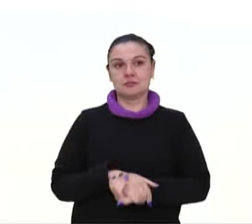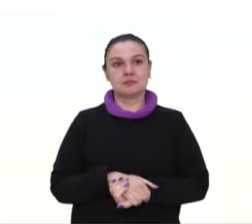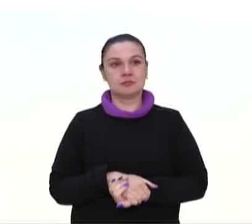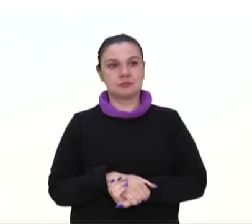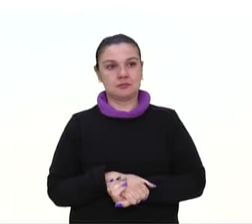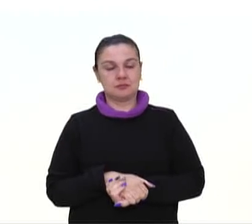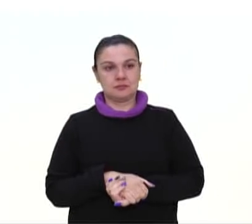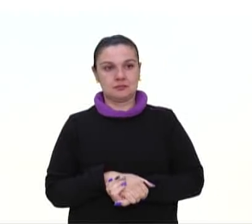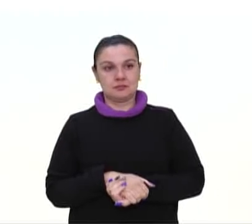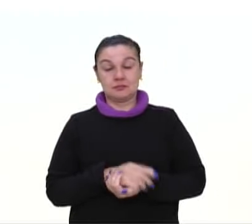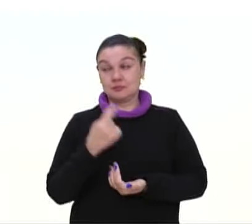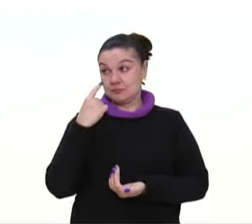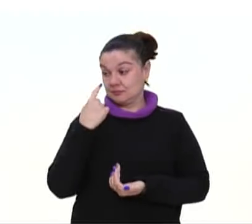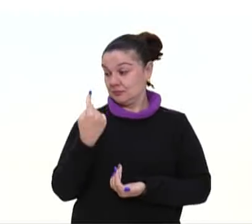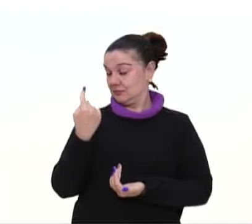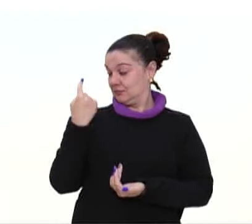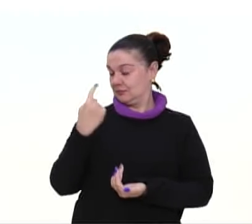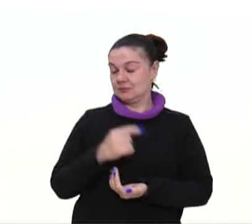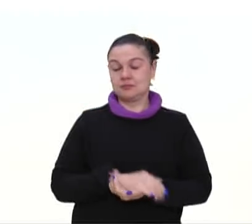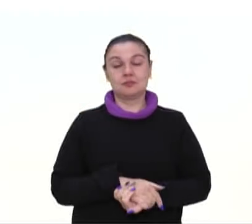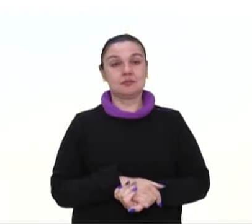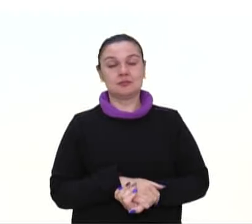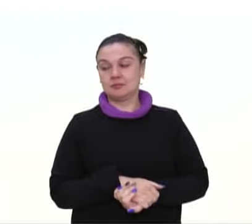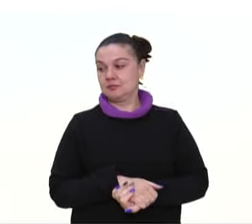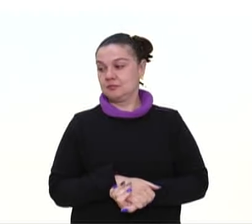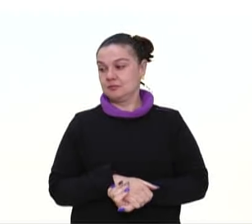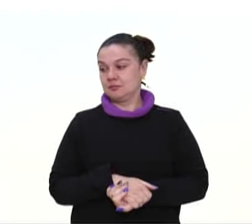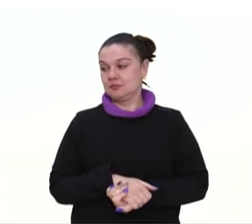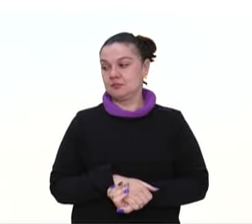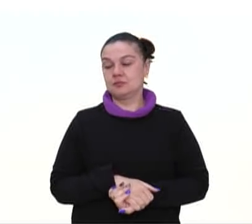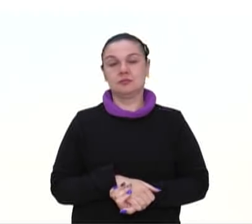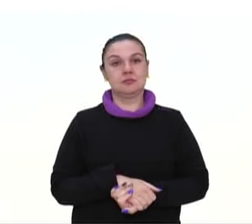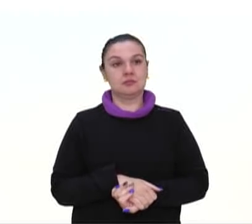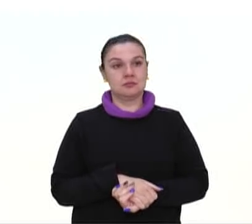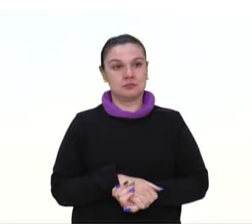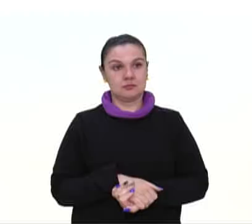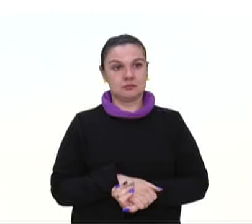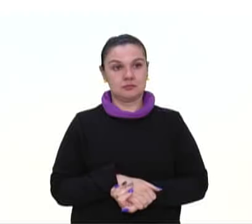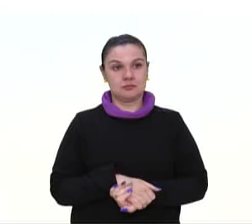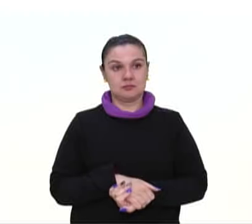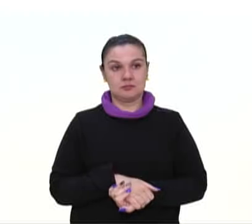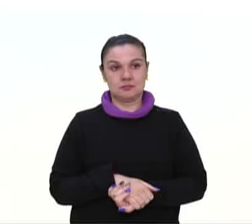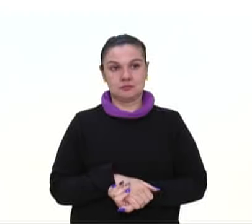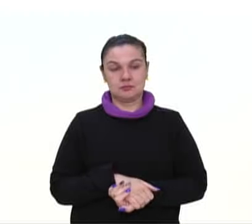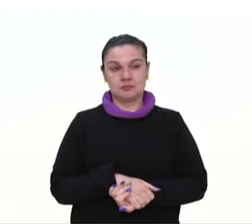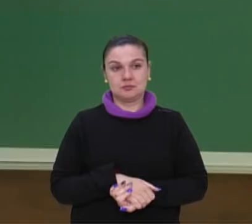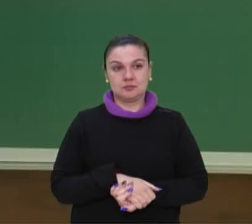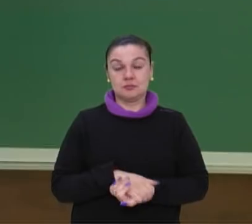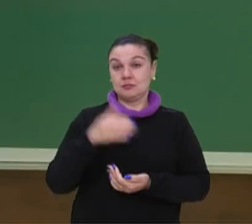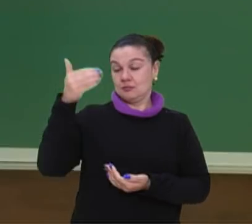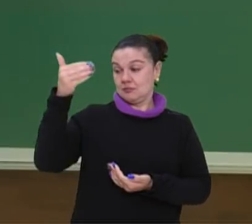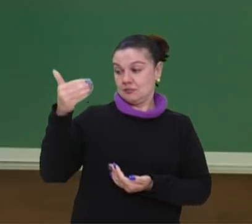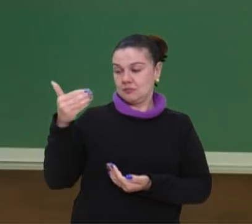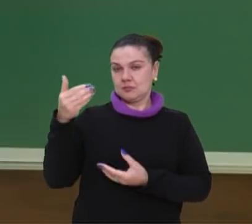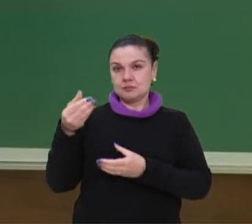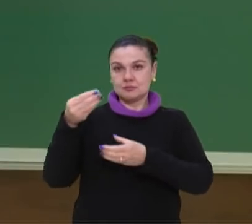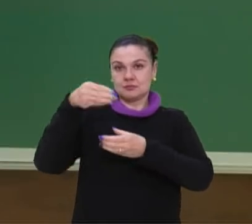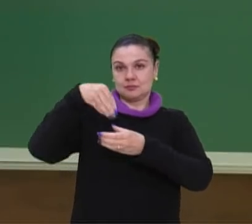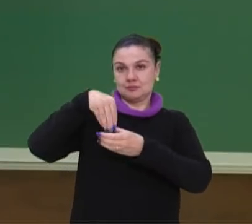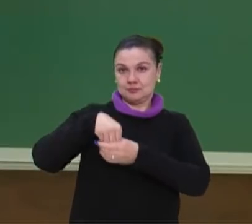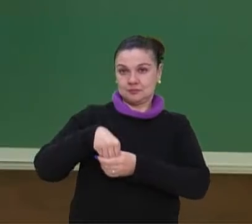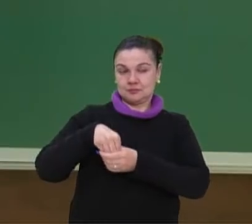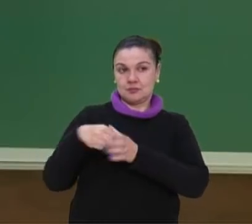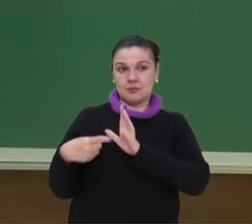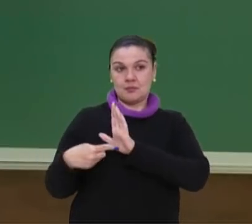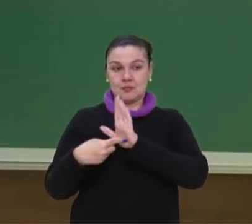Então, vamos aqui representar os ângulos internos. Então, está aqui os ângulos internos, né, determinados